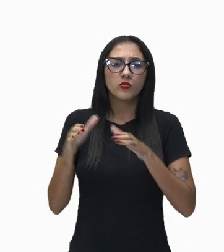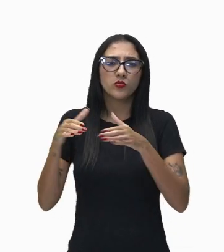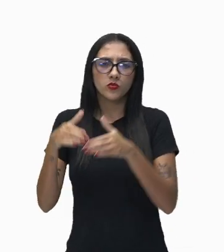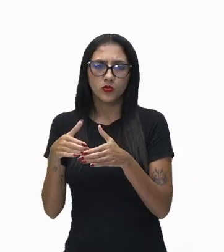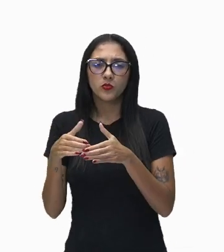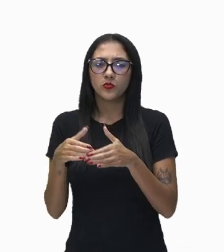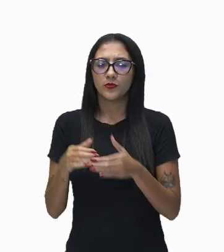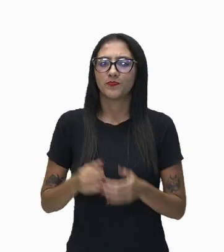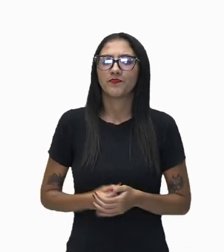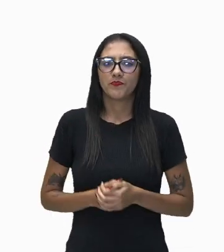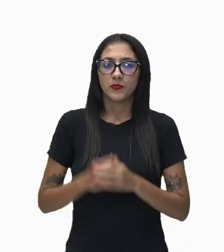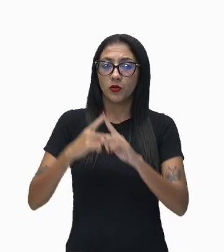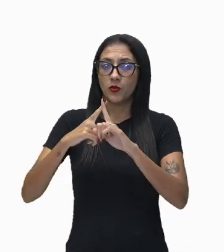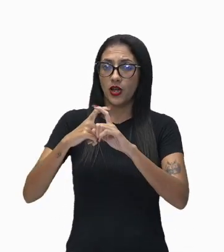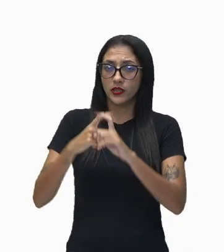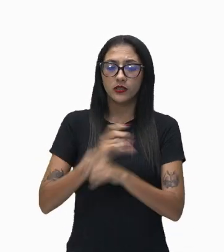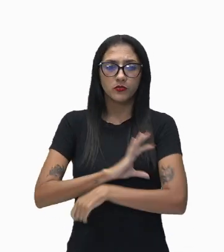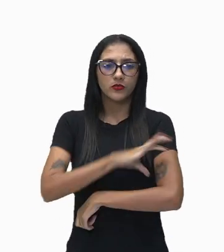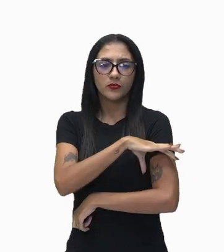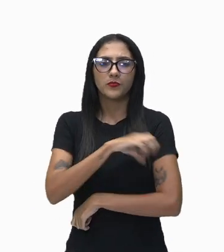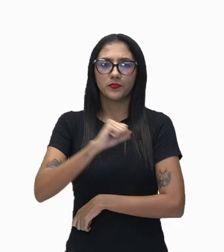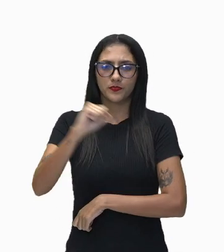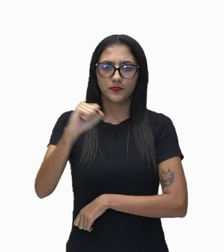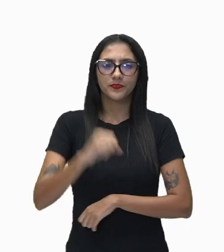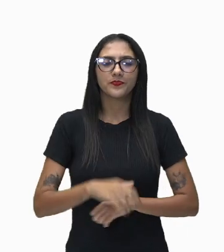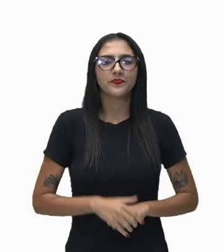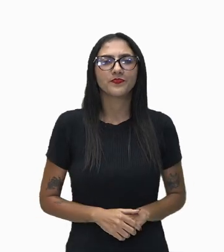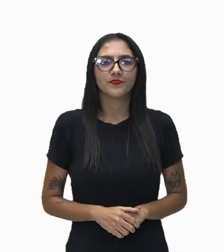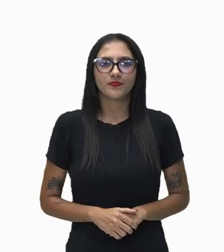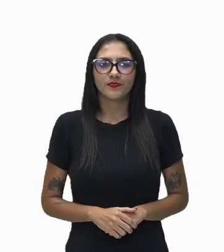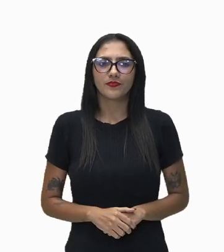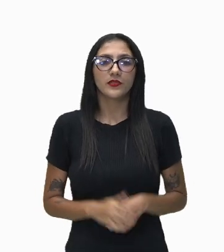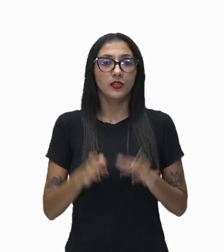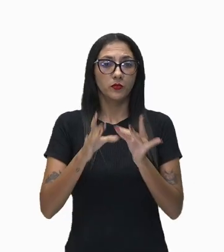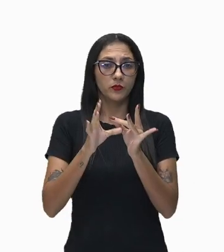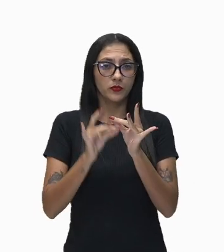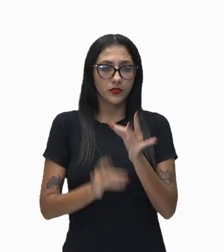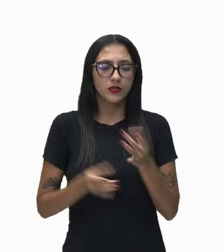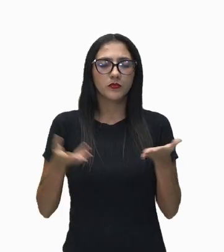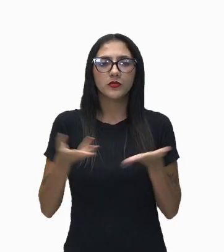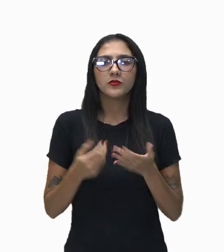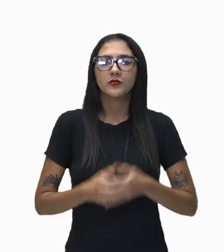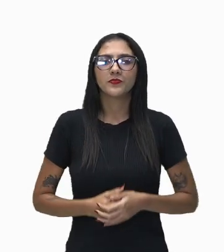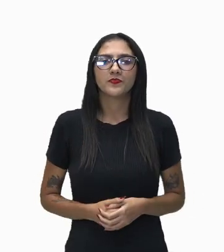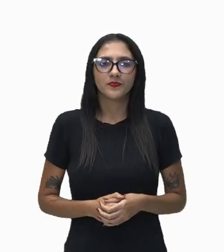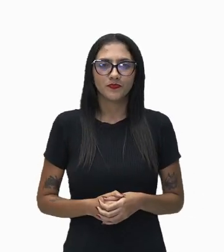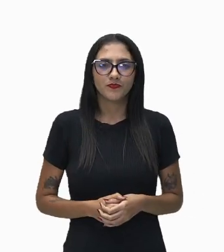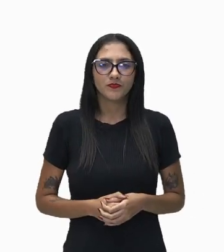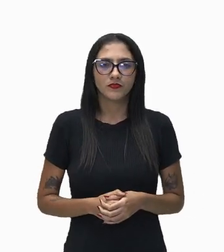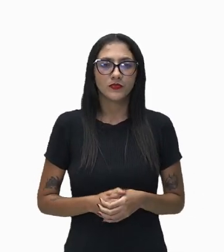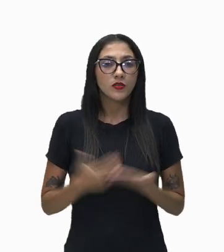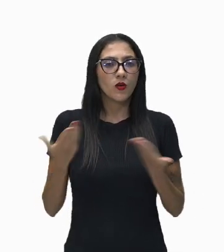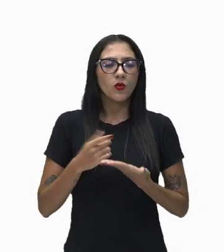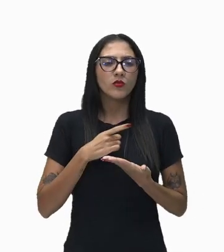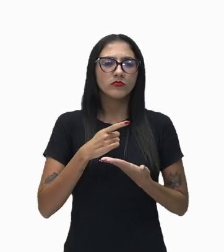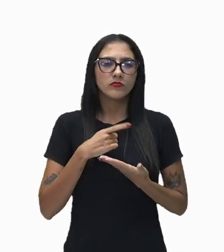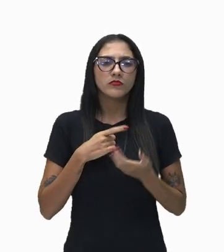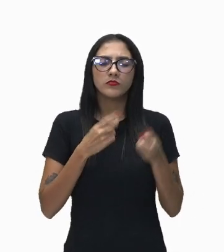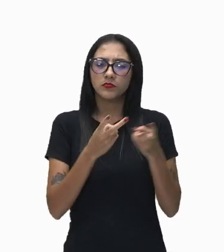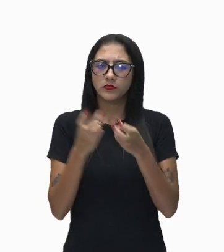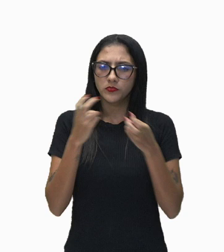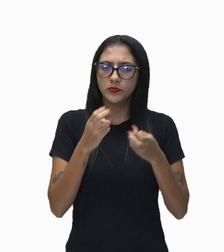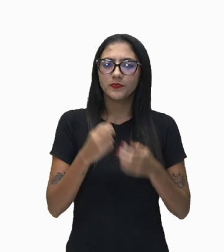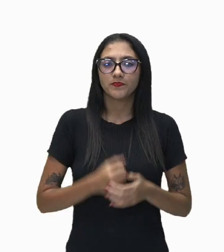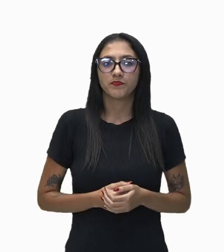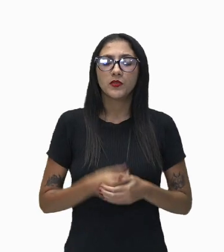totalitários, nazismo e fascismo. E para o nosso detalhamento, nós vamos verificar as seguintes questões.